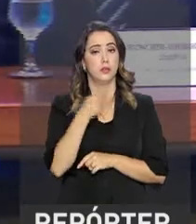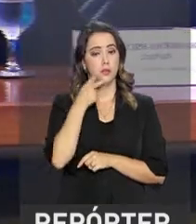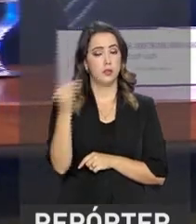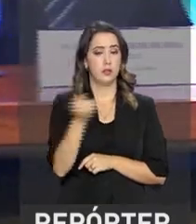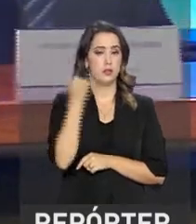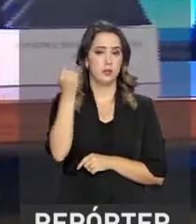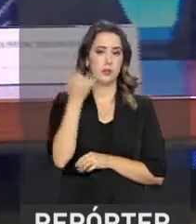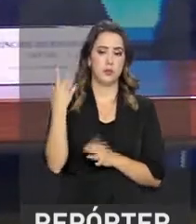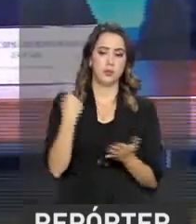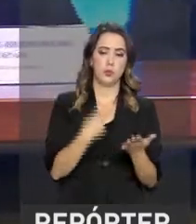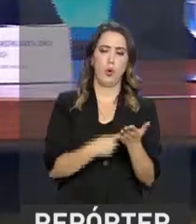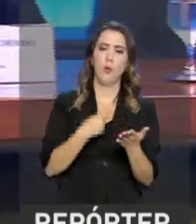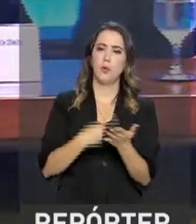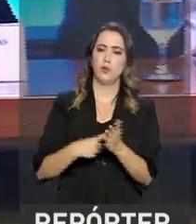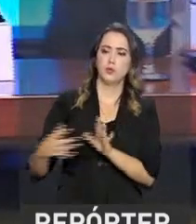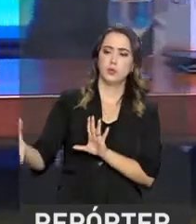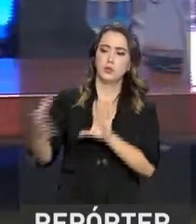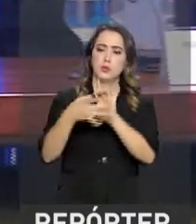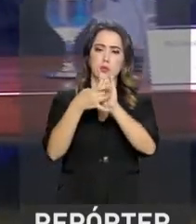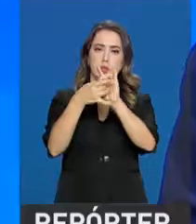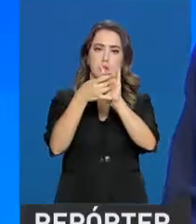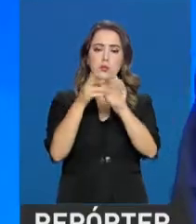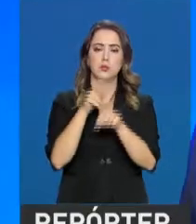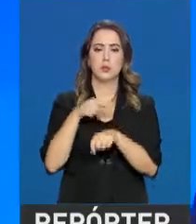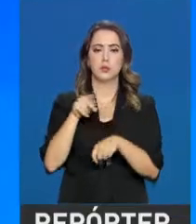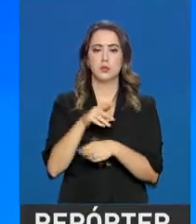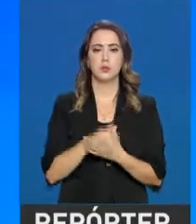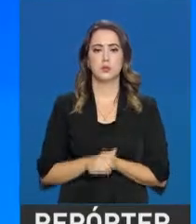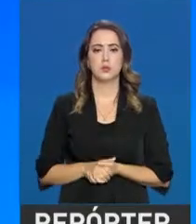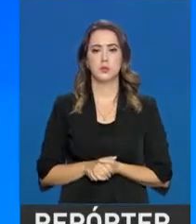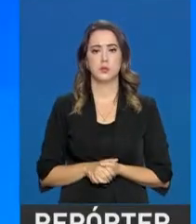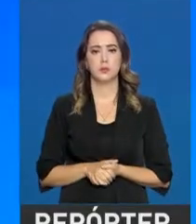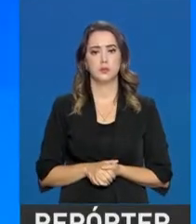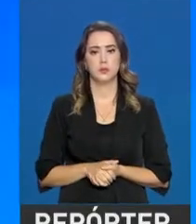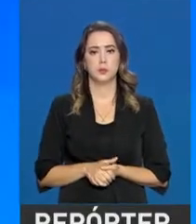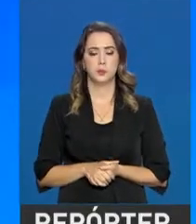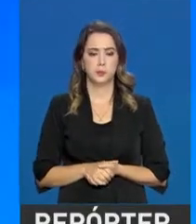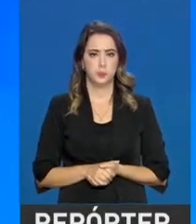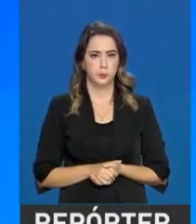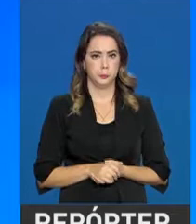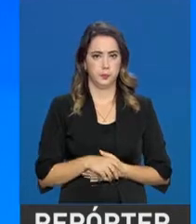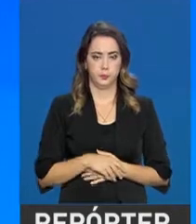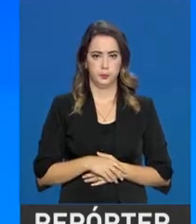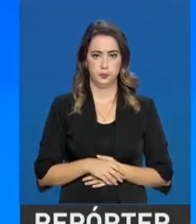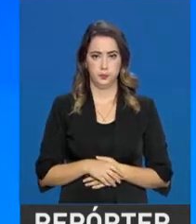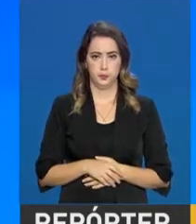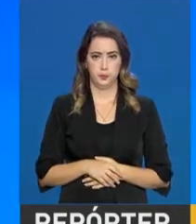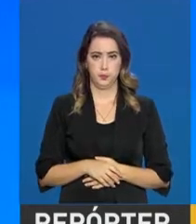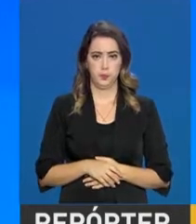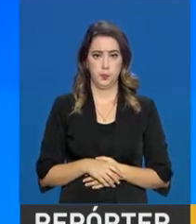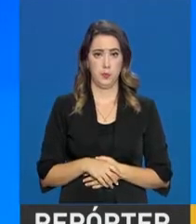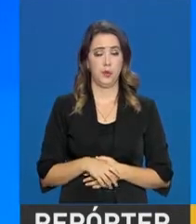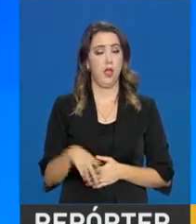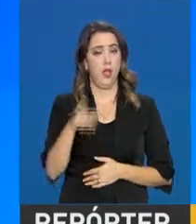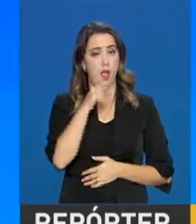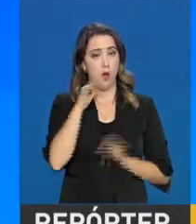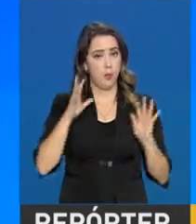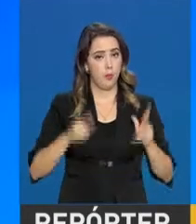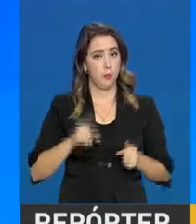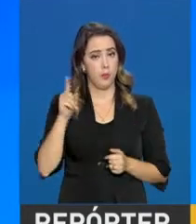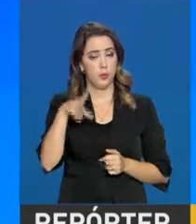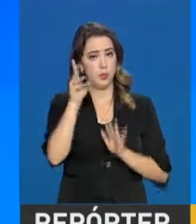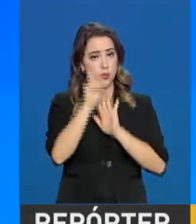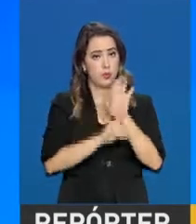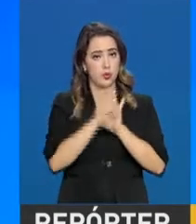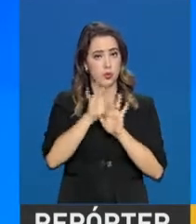importância da cooperação entre os países. O acesso à água potável é um direito de todo o ser humano.